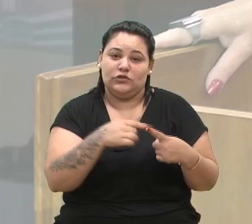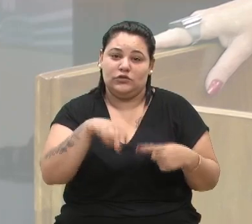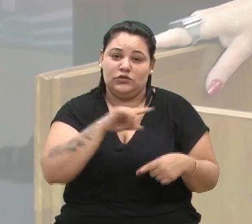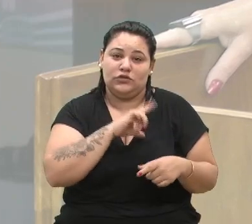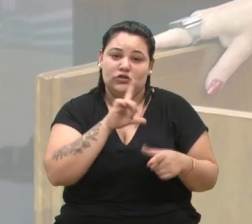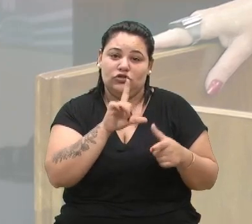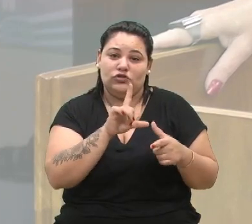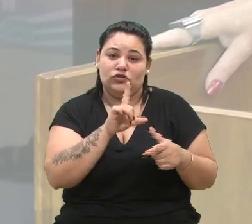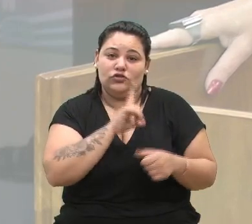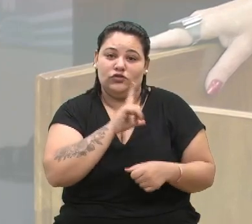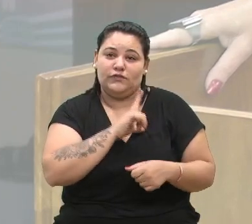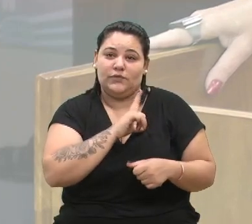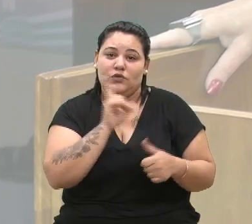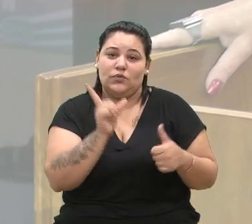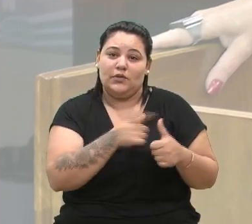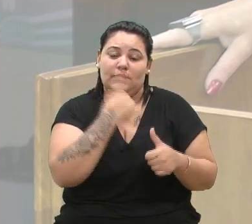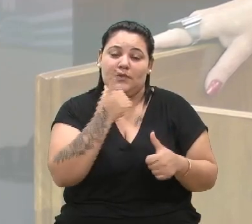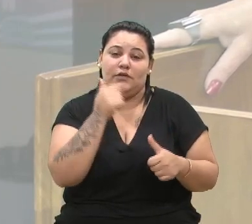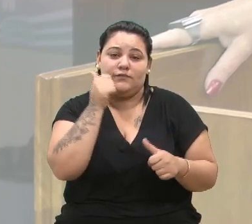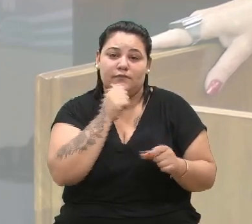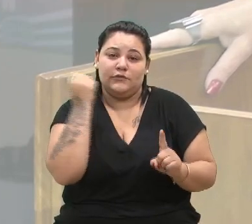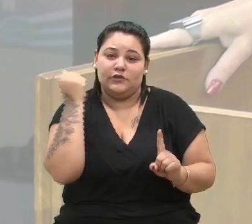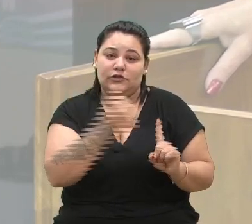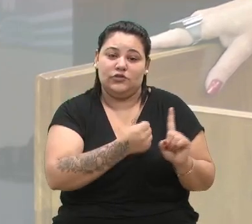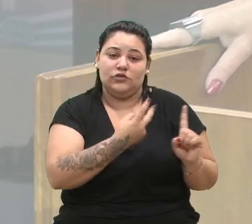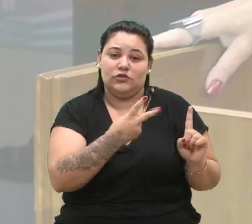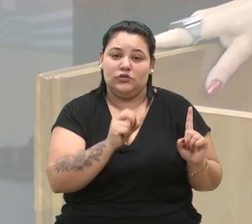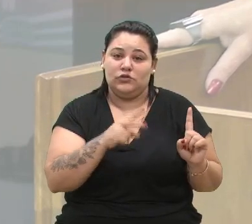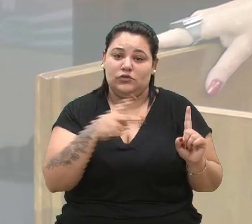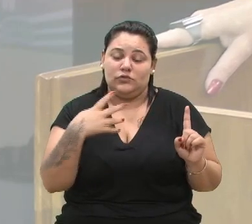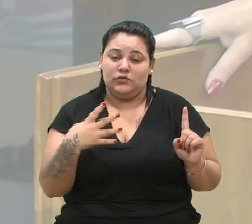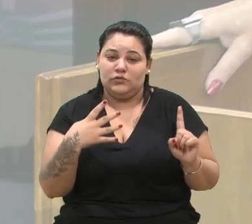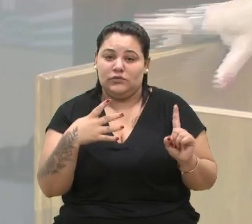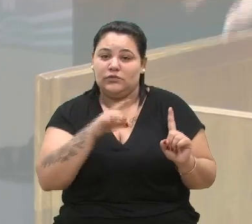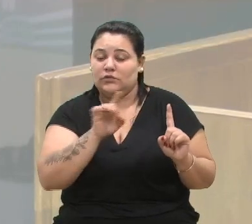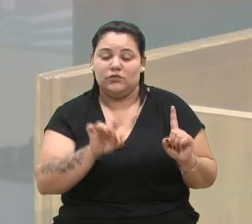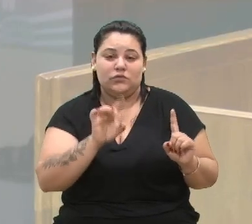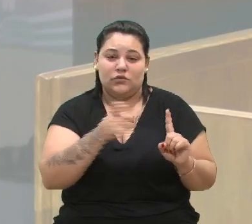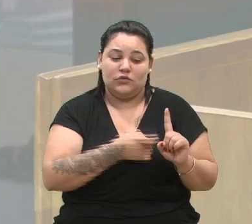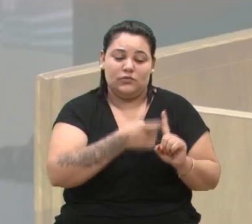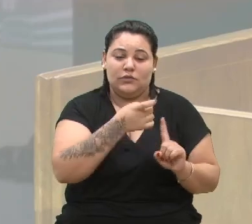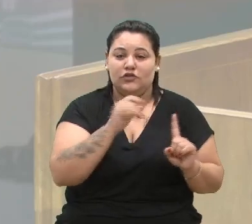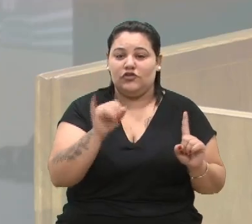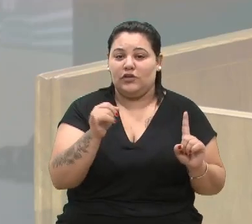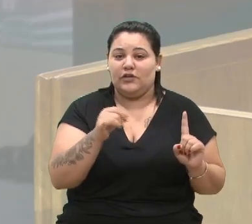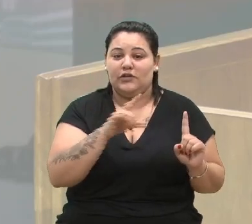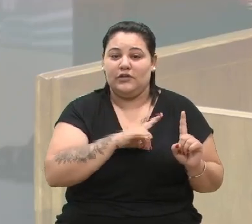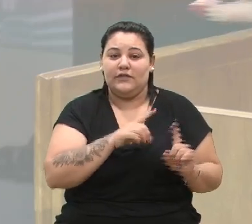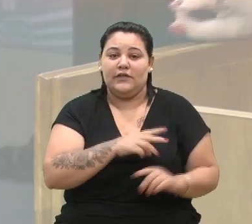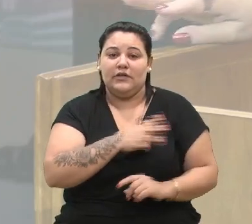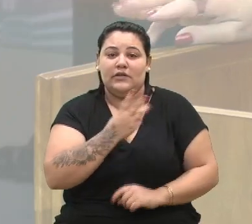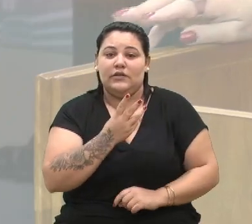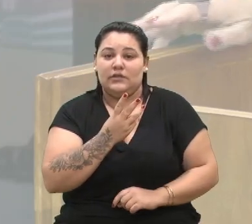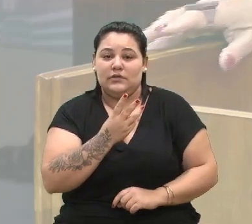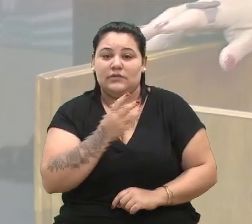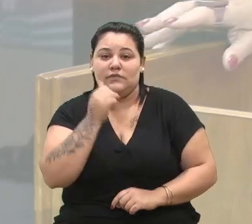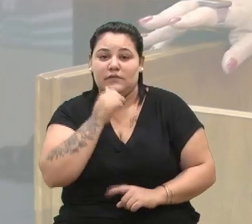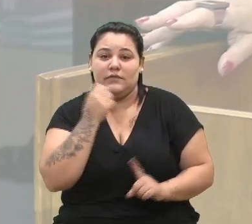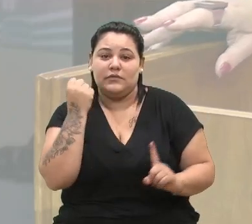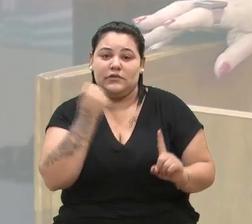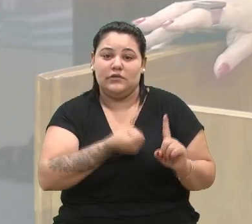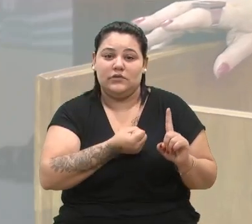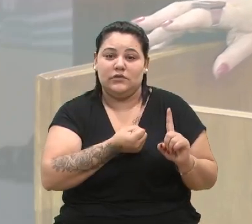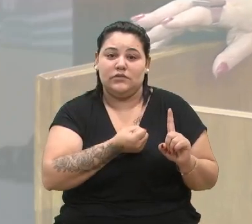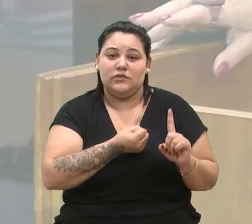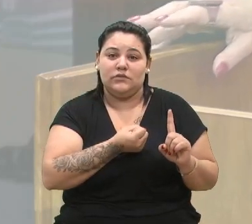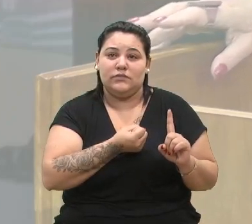de 2024. O ano passado, só no mês de janeiro, nós tivemos 3 feminicídios. Este ano, uma parte,